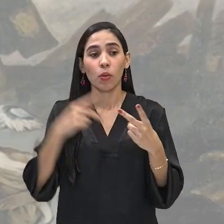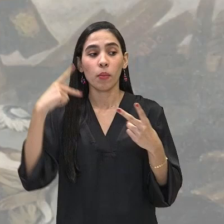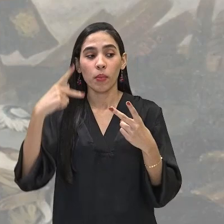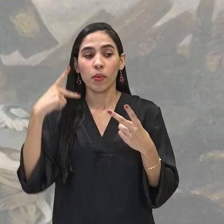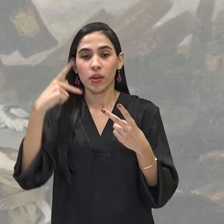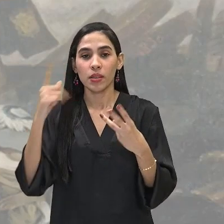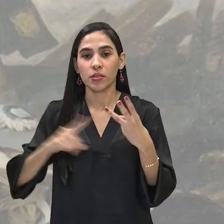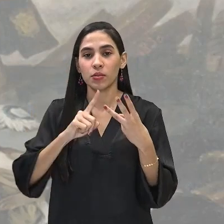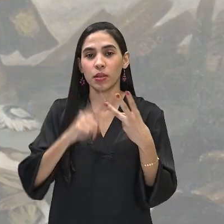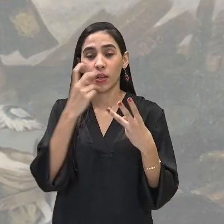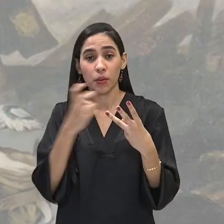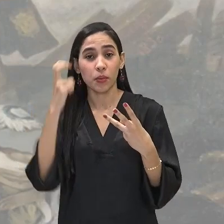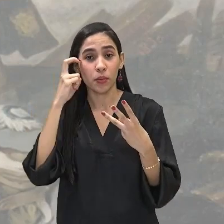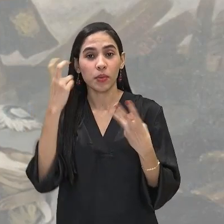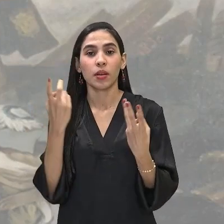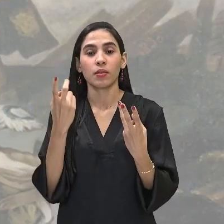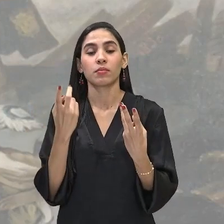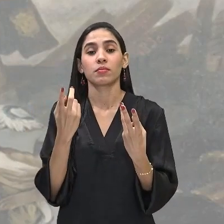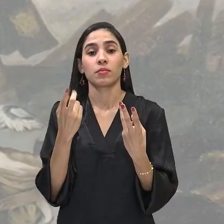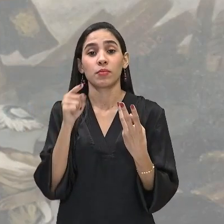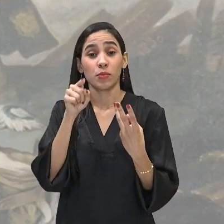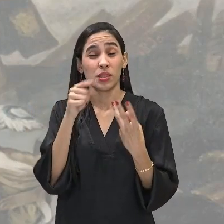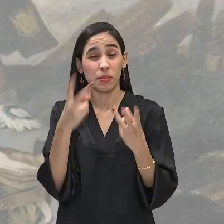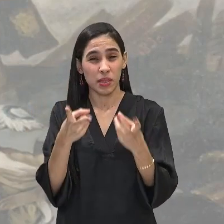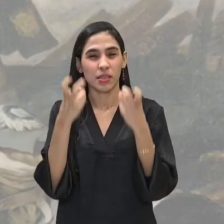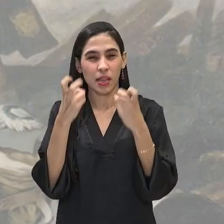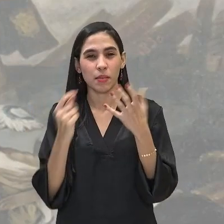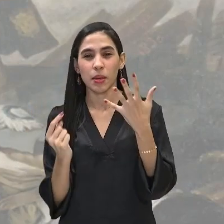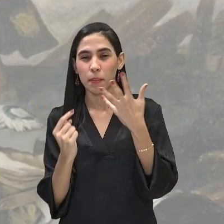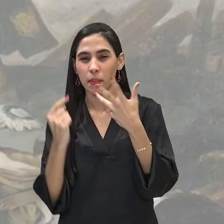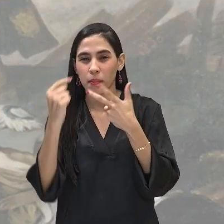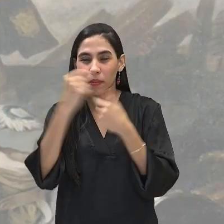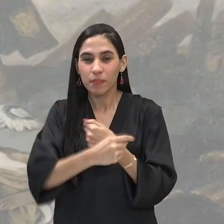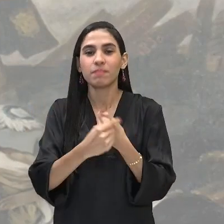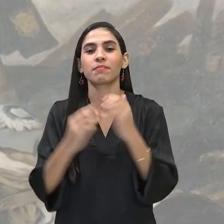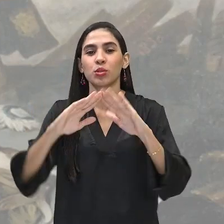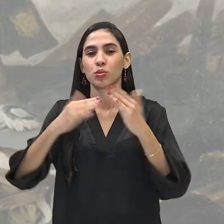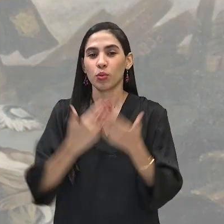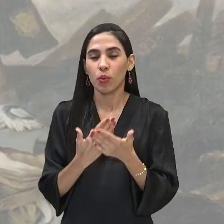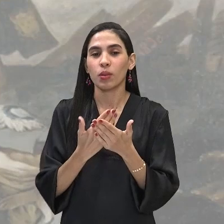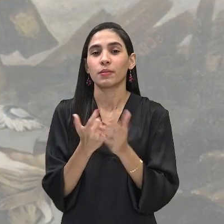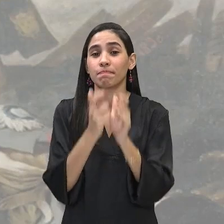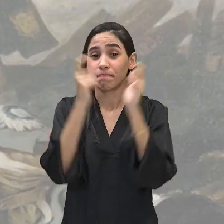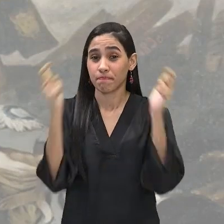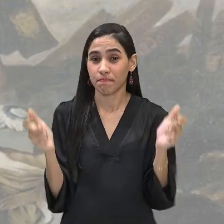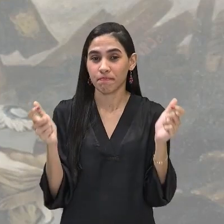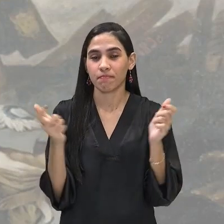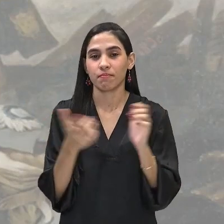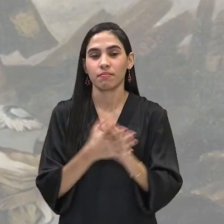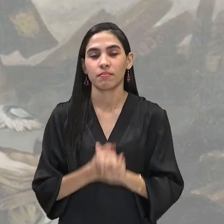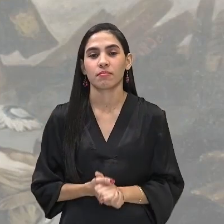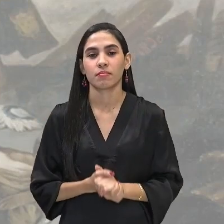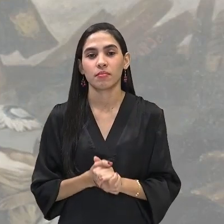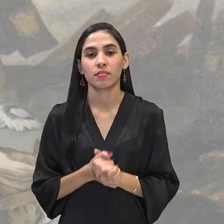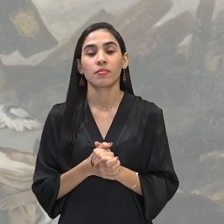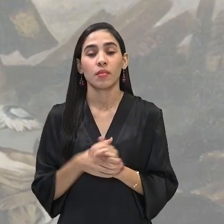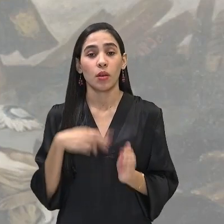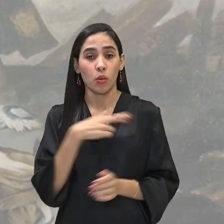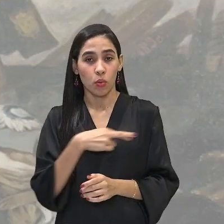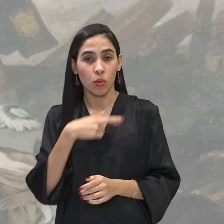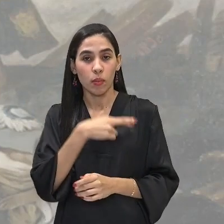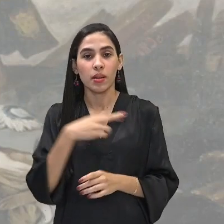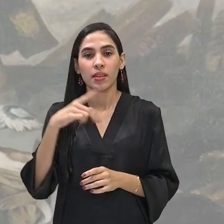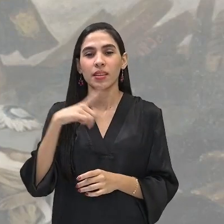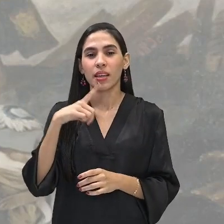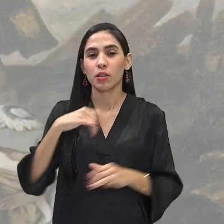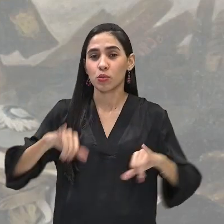e cultural. Veja então a abrangência dessa escola literária. O romance Os